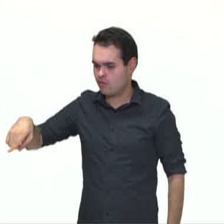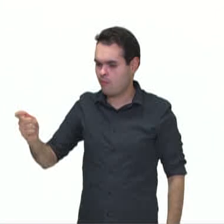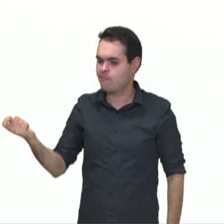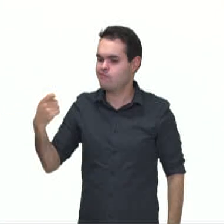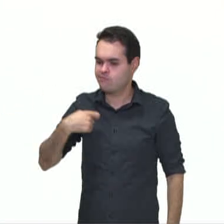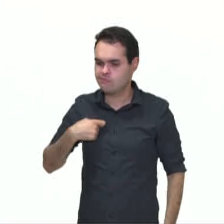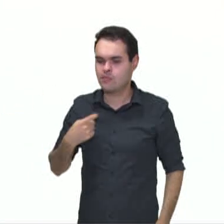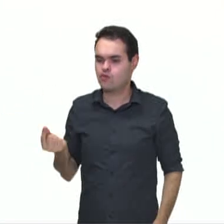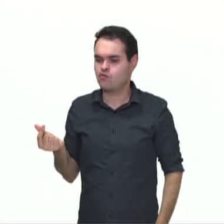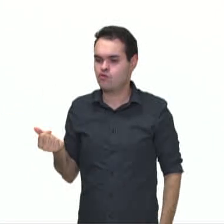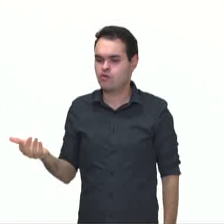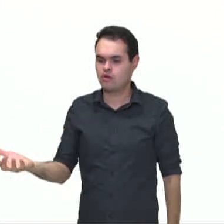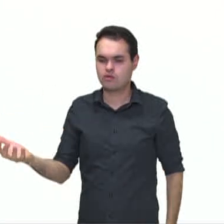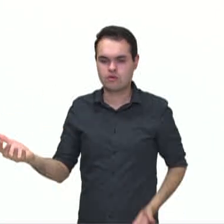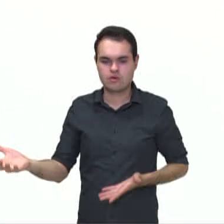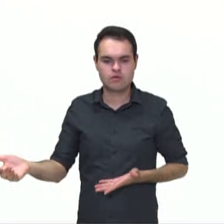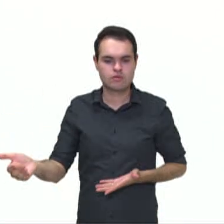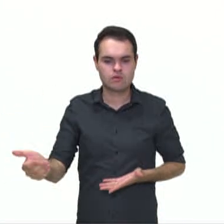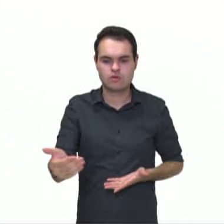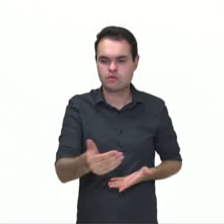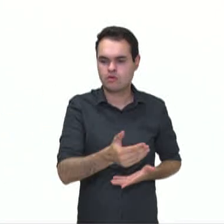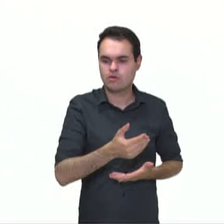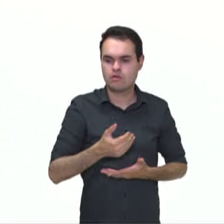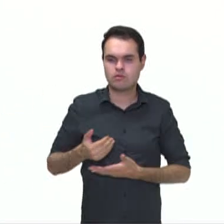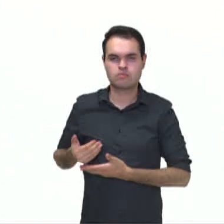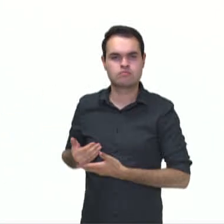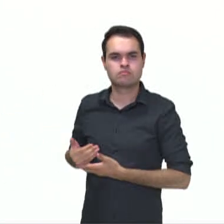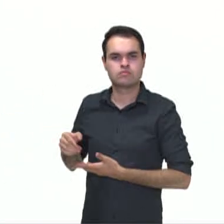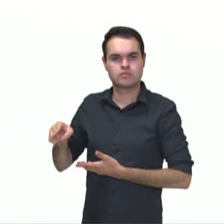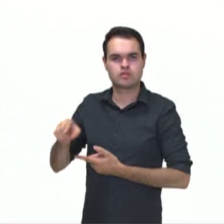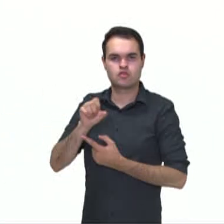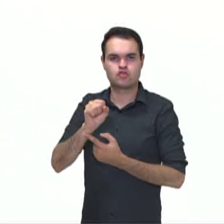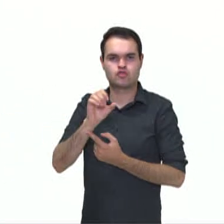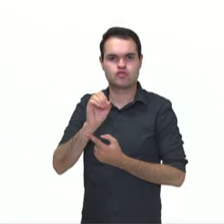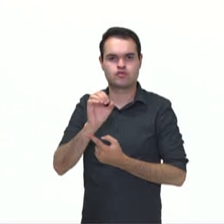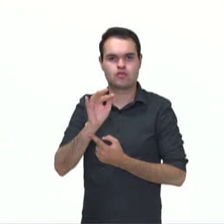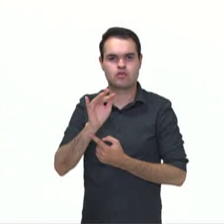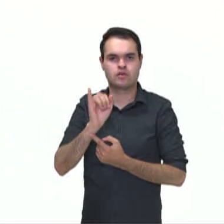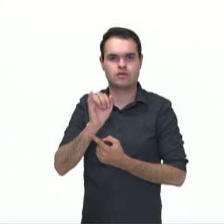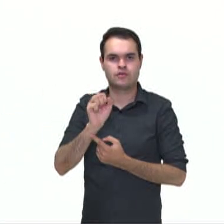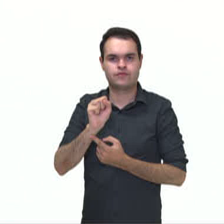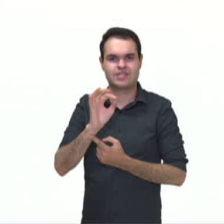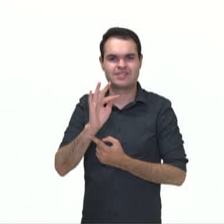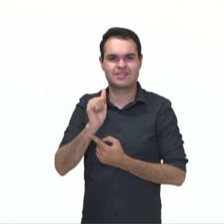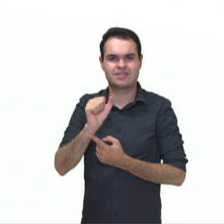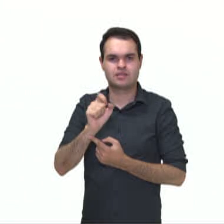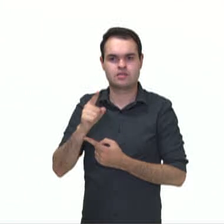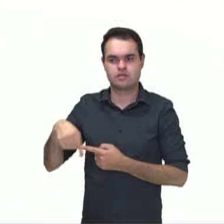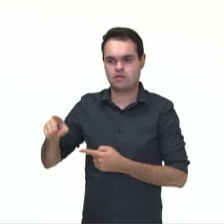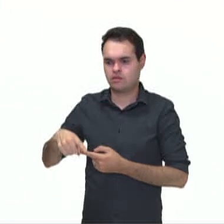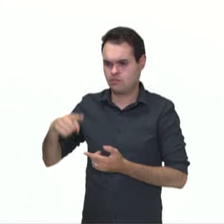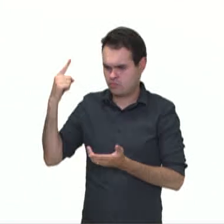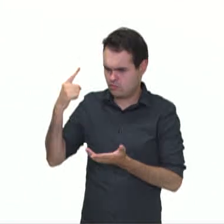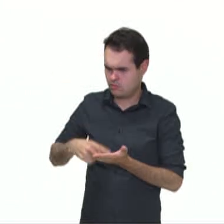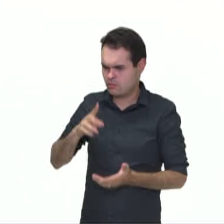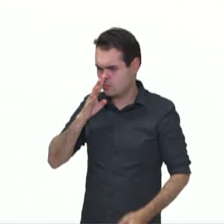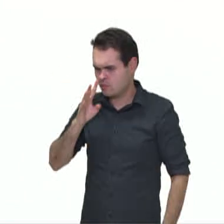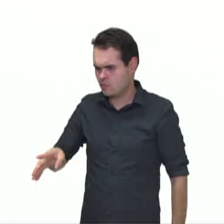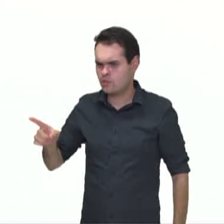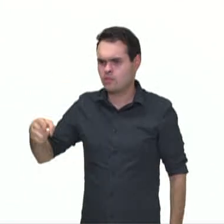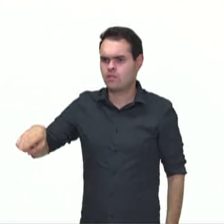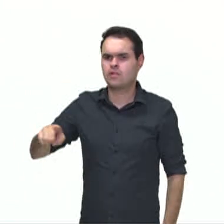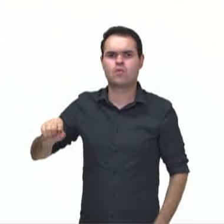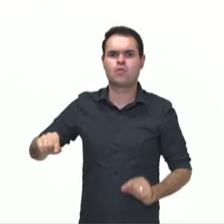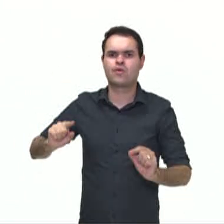por esses ensinamentos são os sofistas. Eles foram acusados de serem relativistas